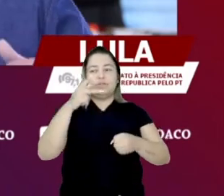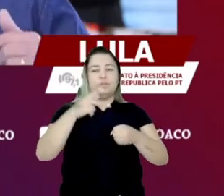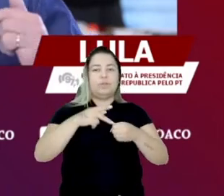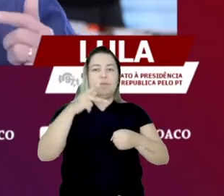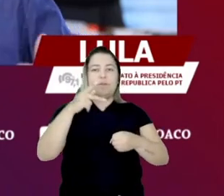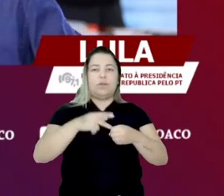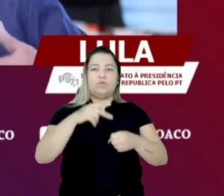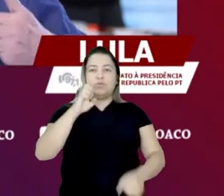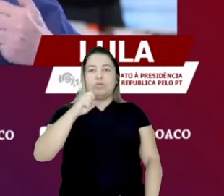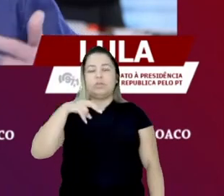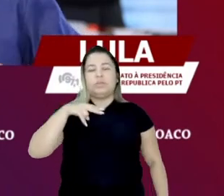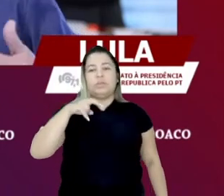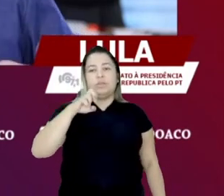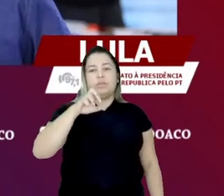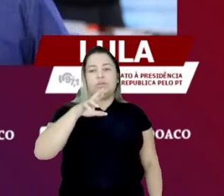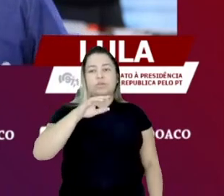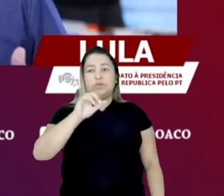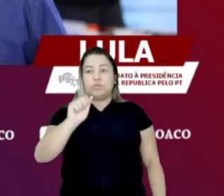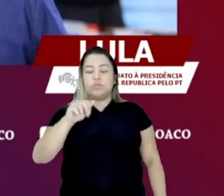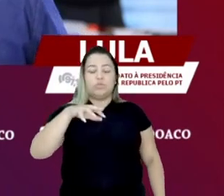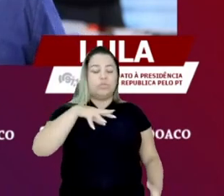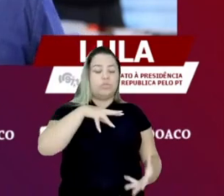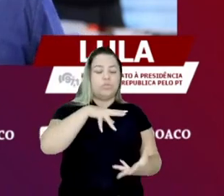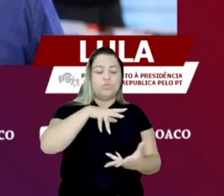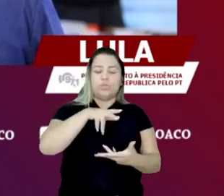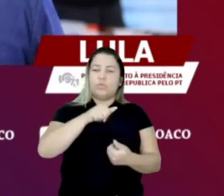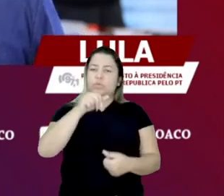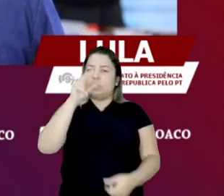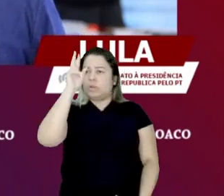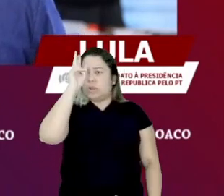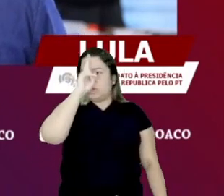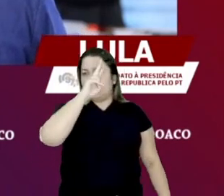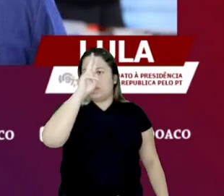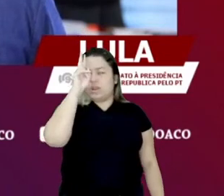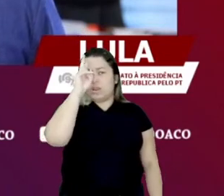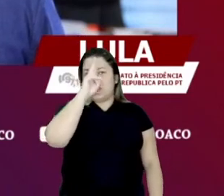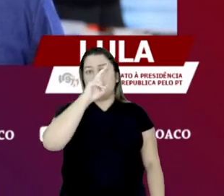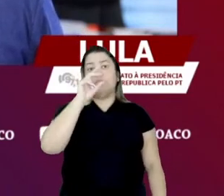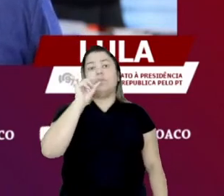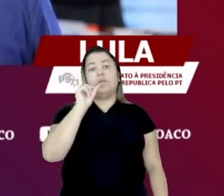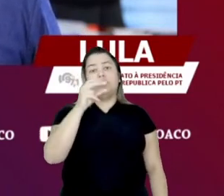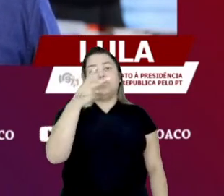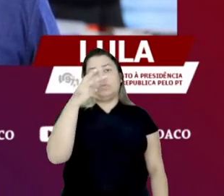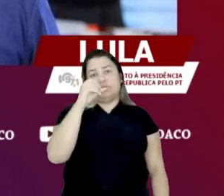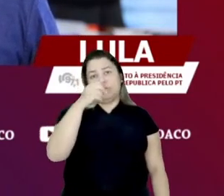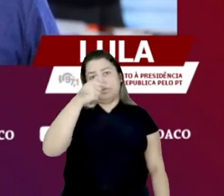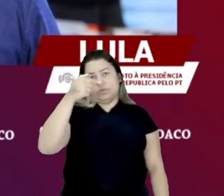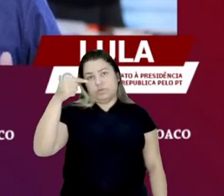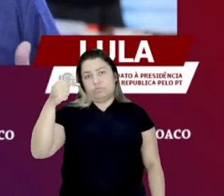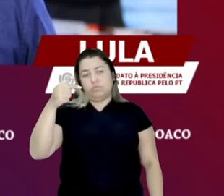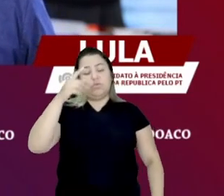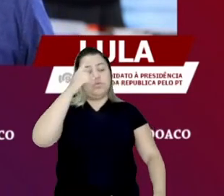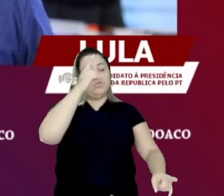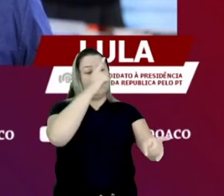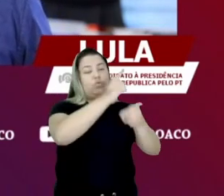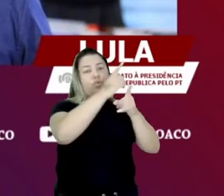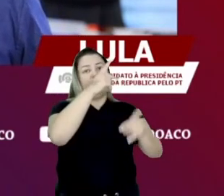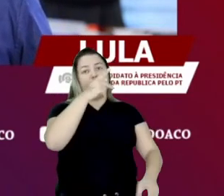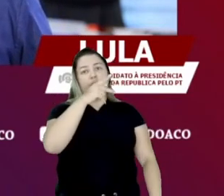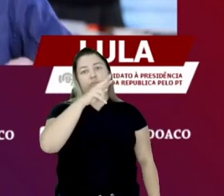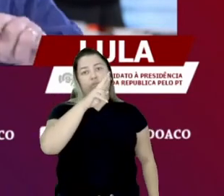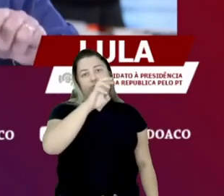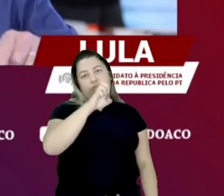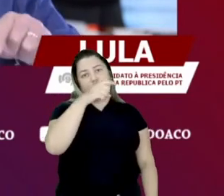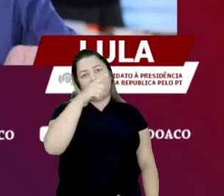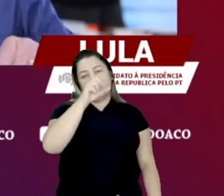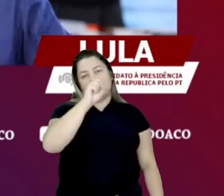a maior reserva de petróleo achada no século XXI, que transformou a Petrobras numa empresa muito potente. O